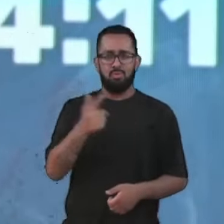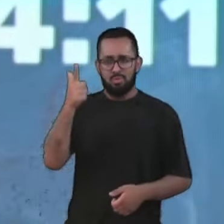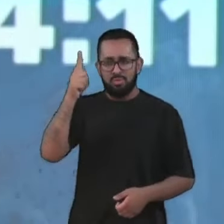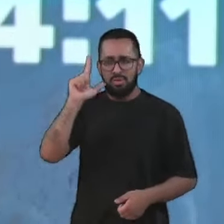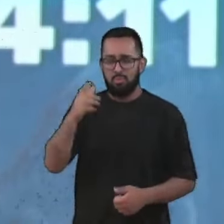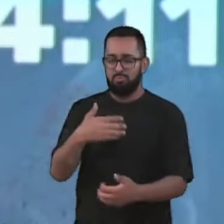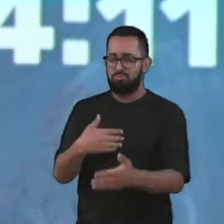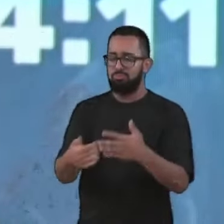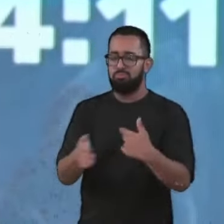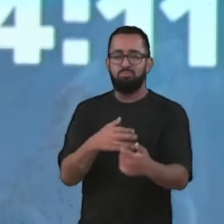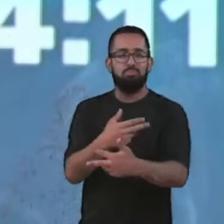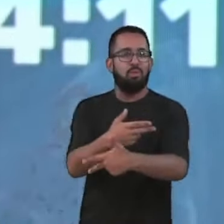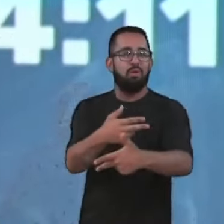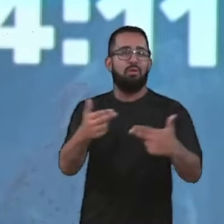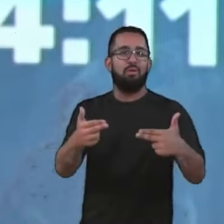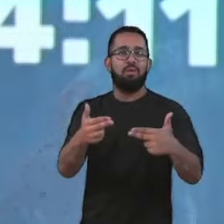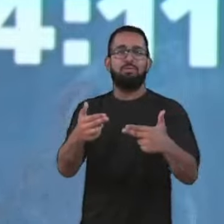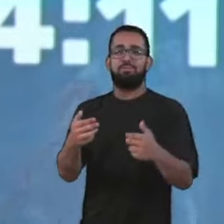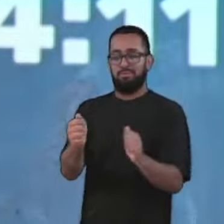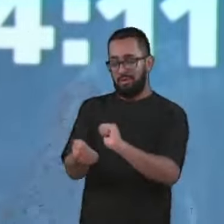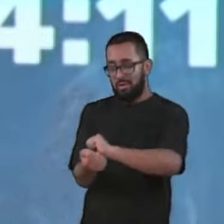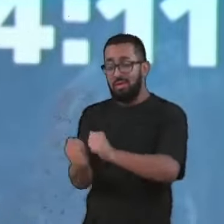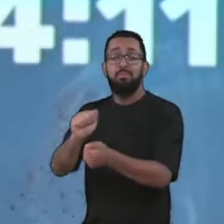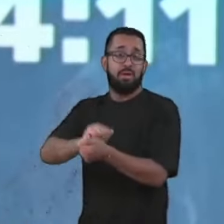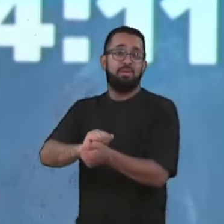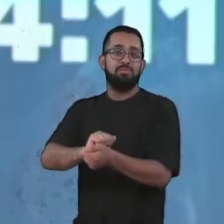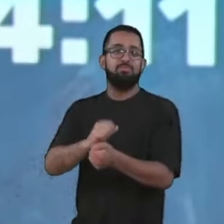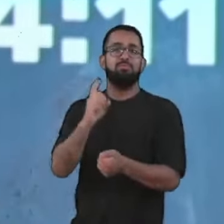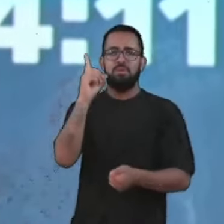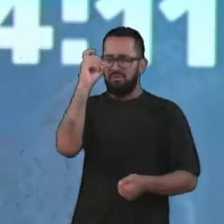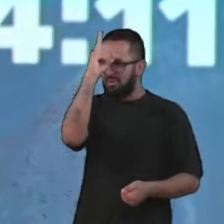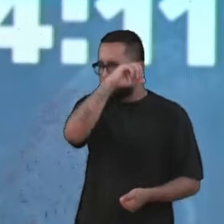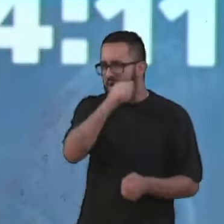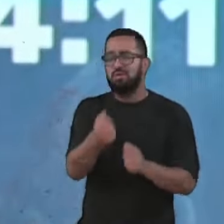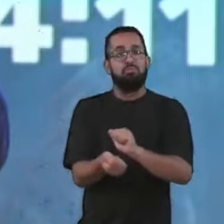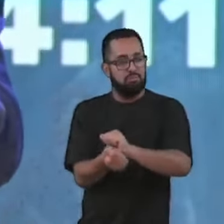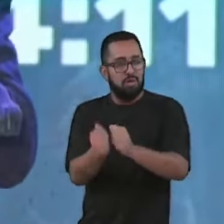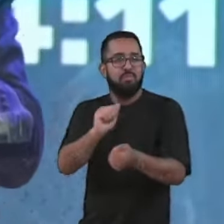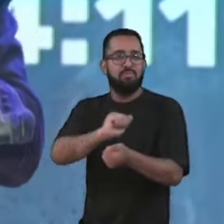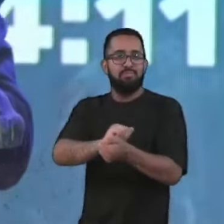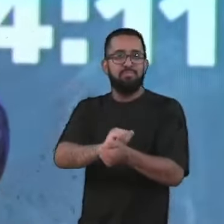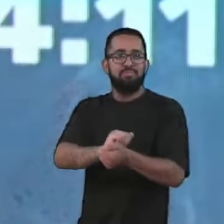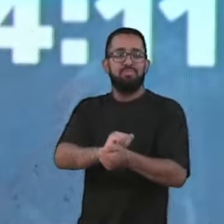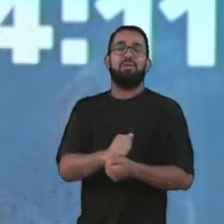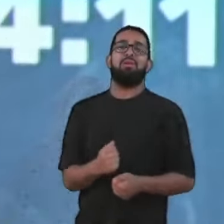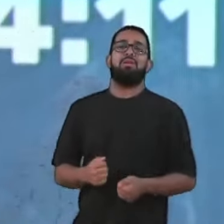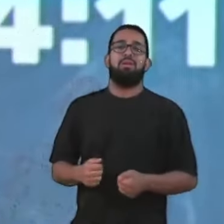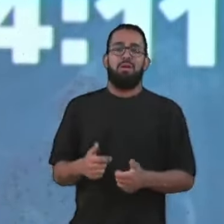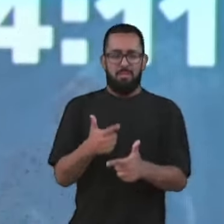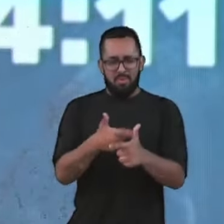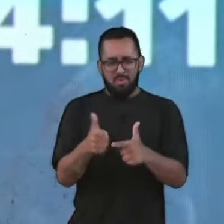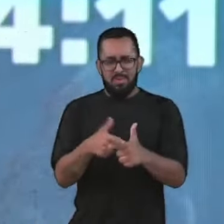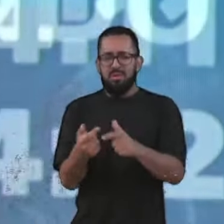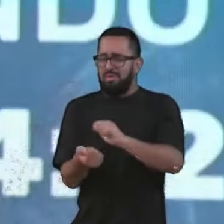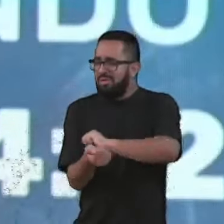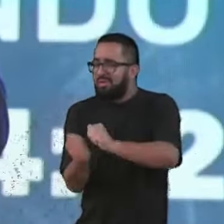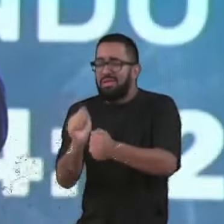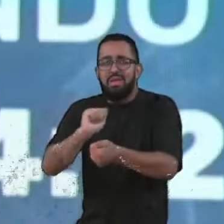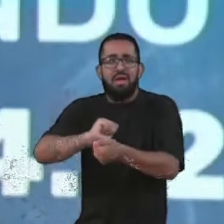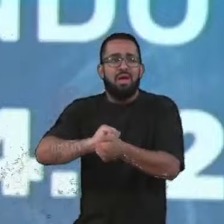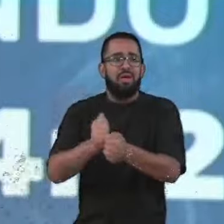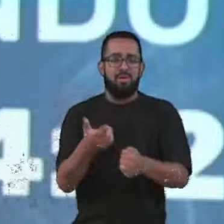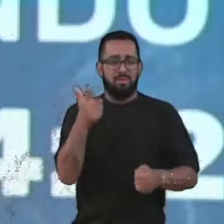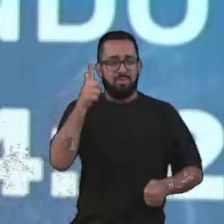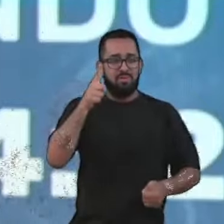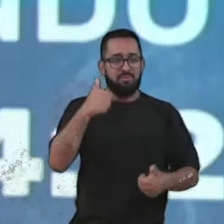Não é para você servir o seu temperamento. Seu temperamento tem que servir o propósito de Deus. Deus te deu um perfil para você servir o propósito de Deus. E olha o que ele diz